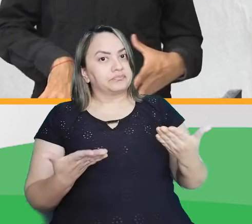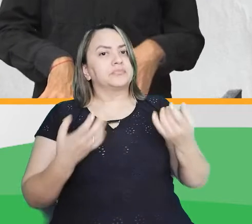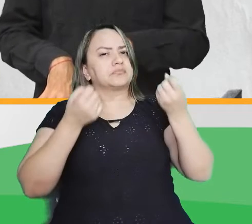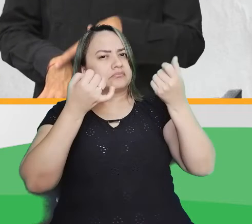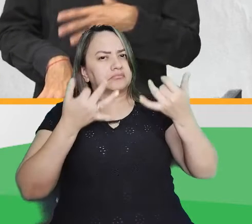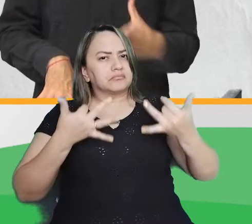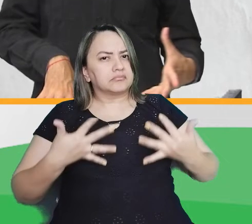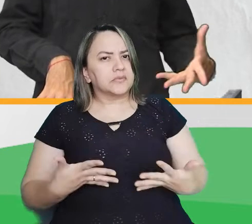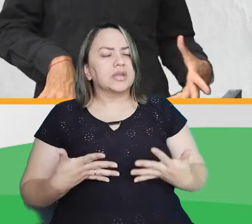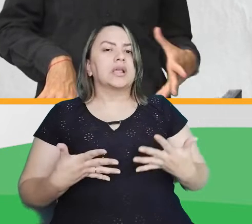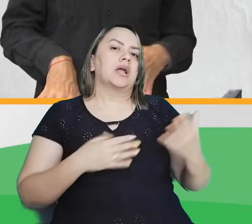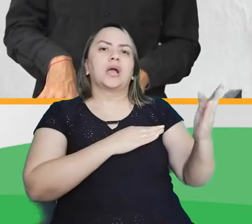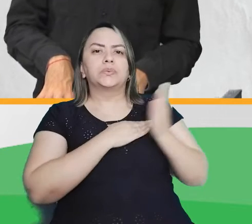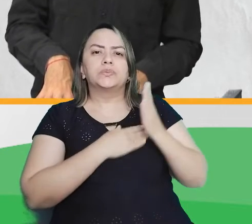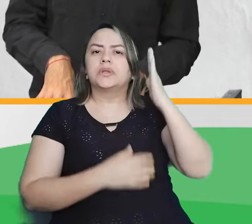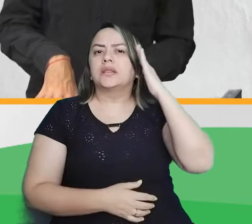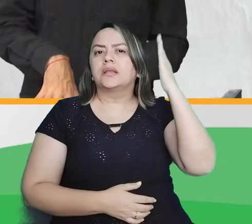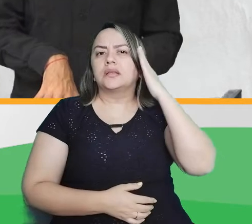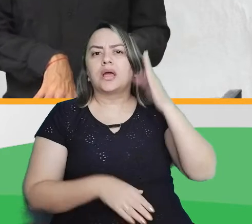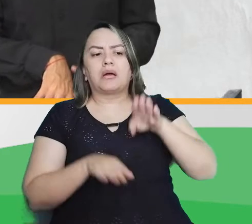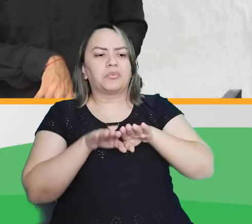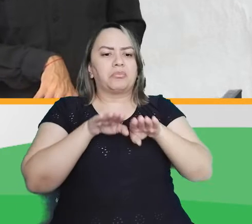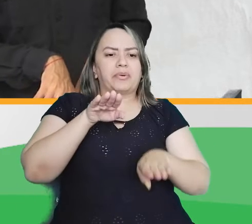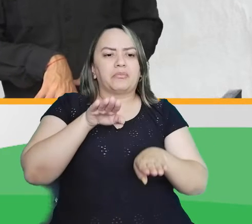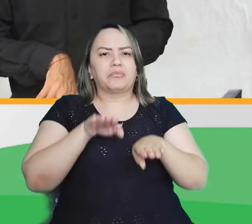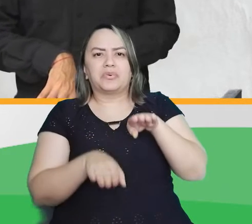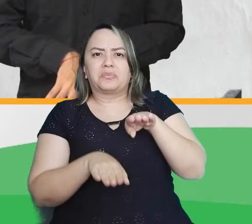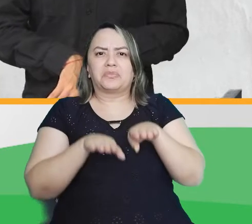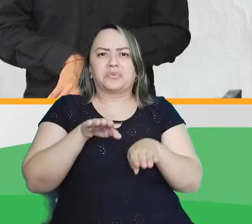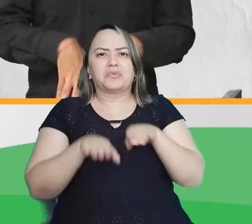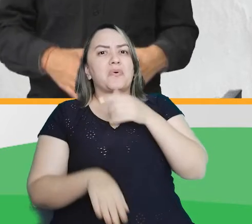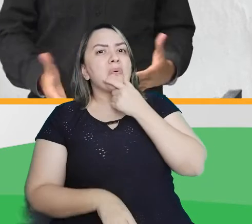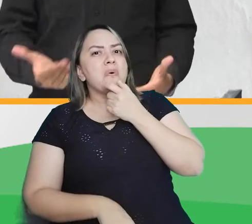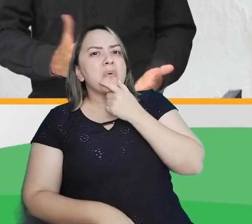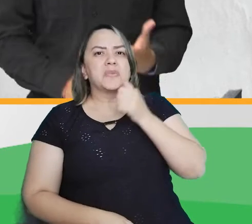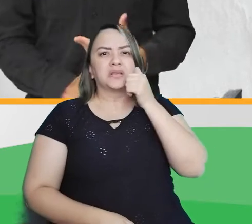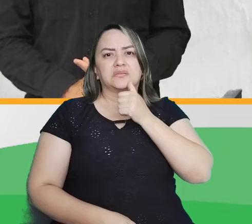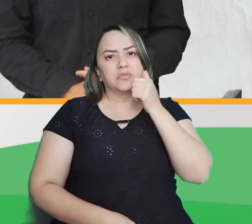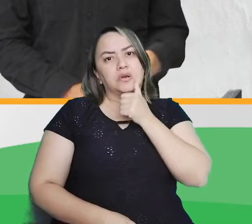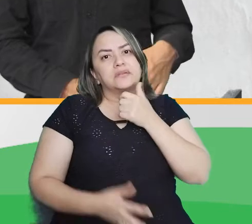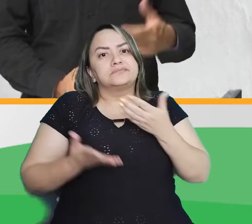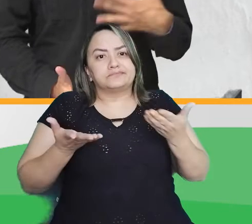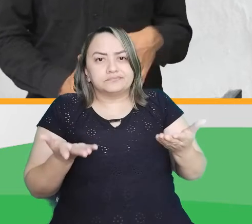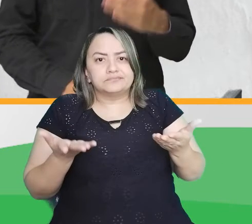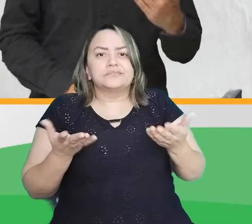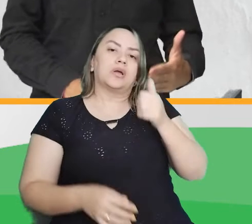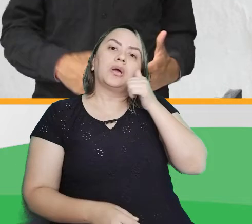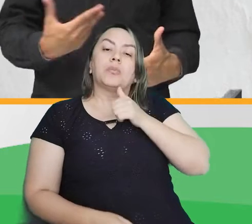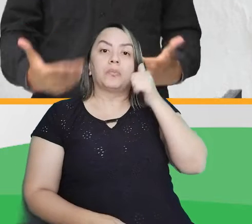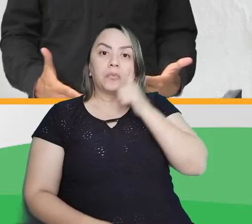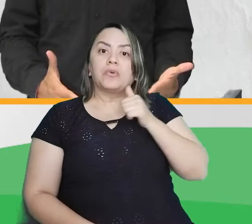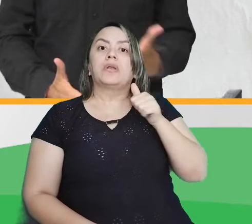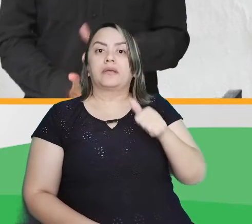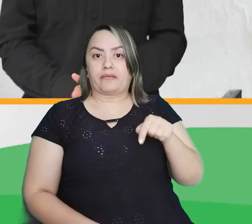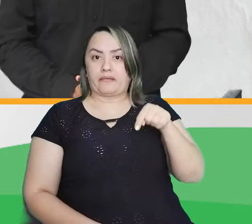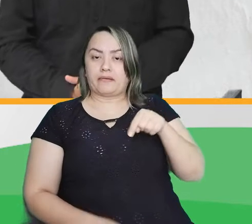compreender as desigualdades entre homens e mulheres. Afinal, as mulheres na nossa sociedade brasileira